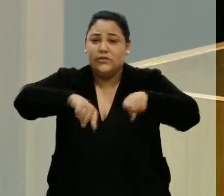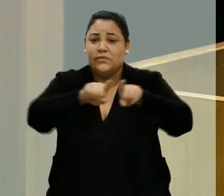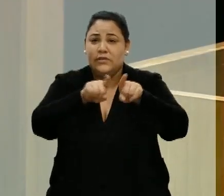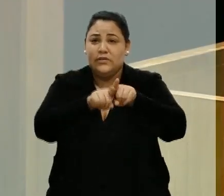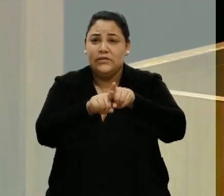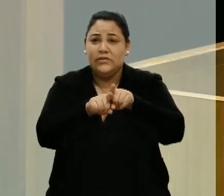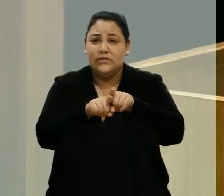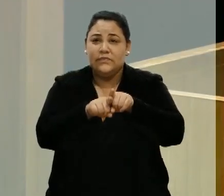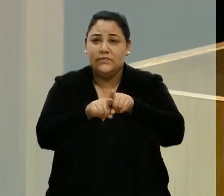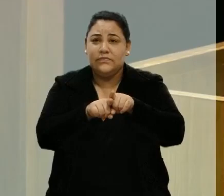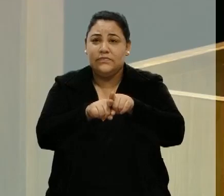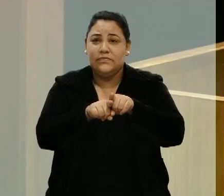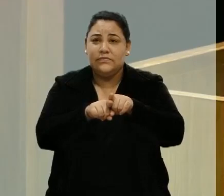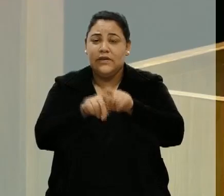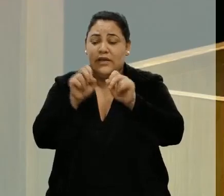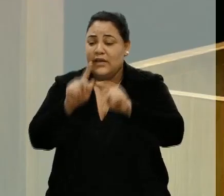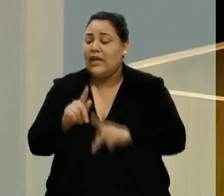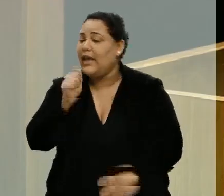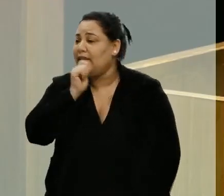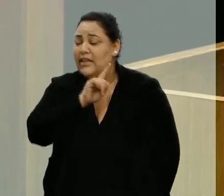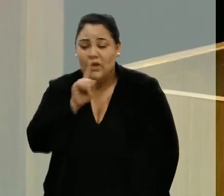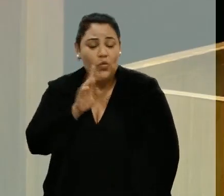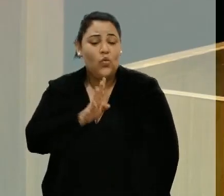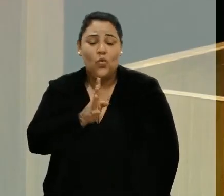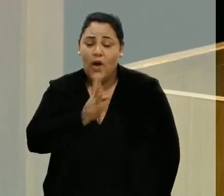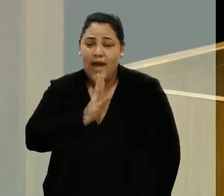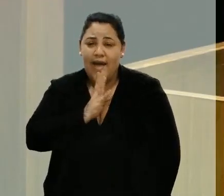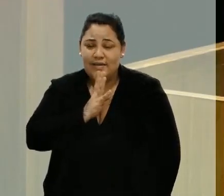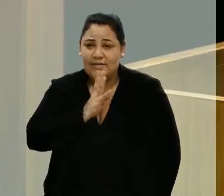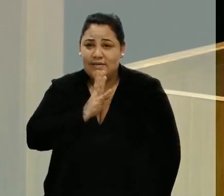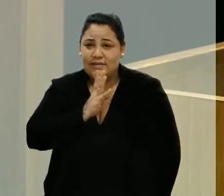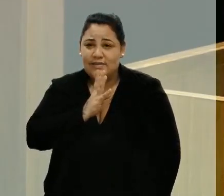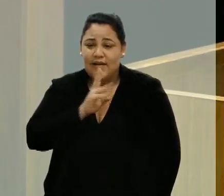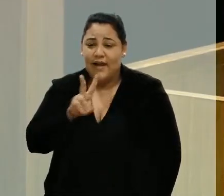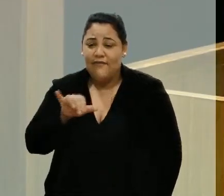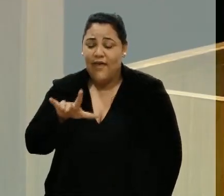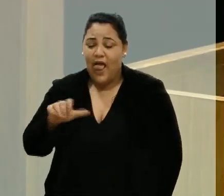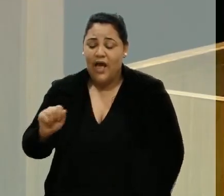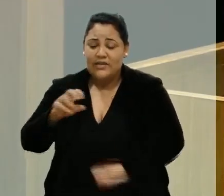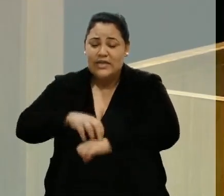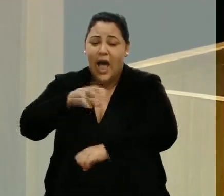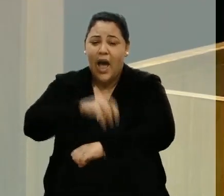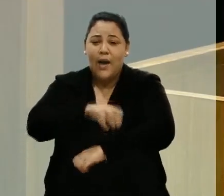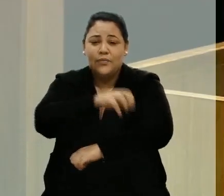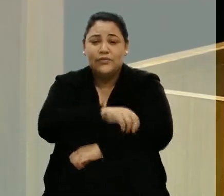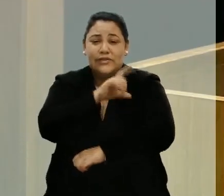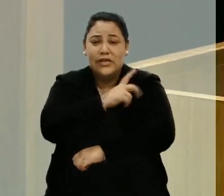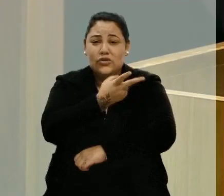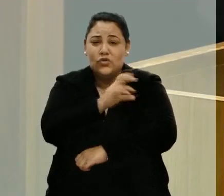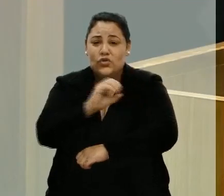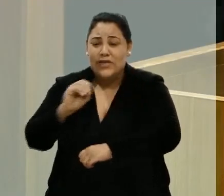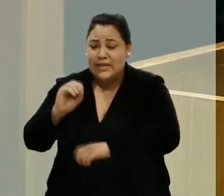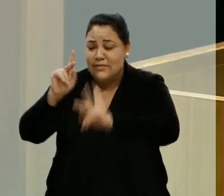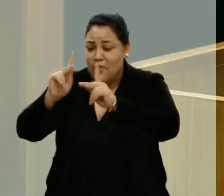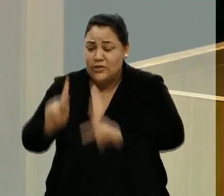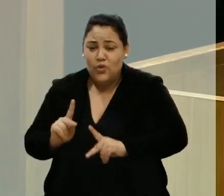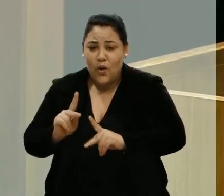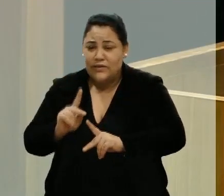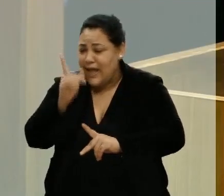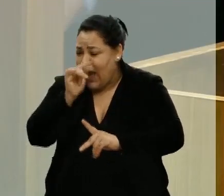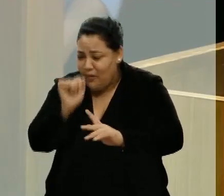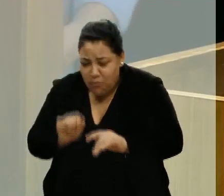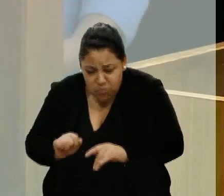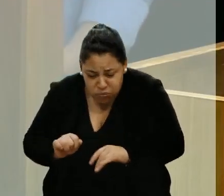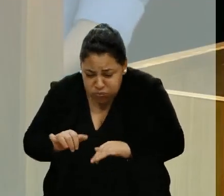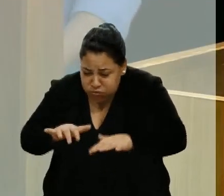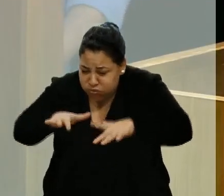não conhece a Vila Sapo no Serrano, vão lá. Ontem tinha em torno de 200 pessoas ilhadas que não podiam sair das